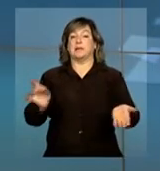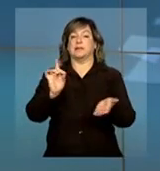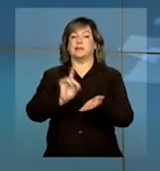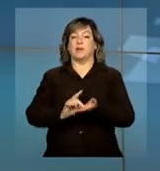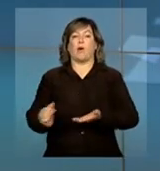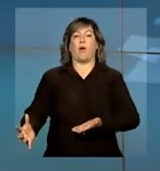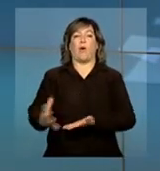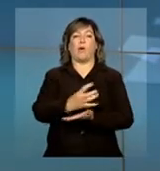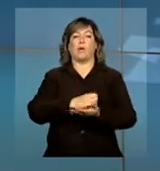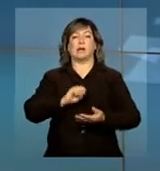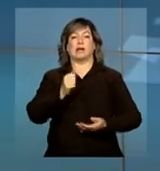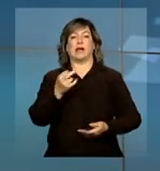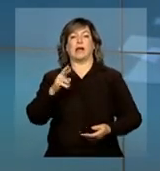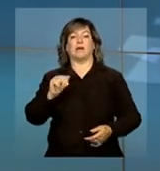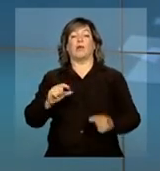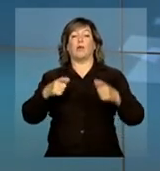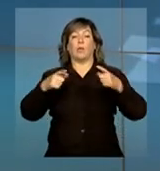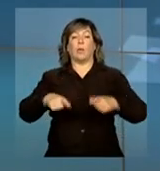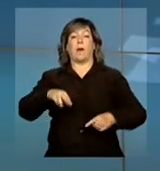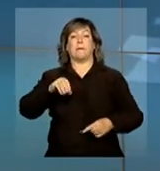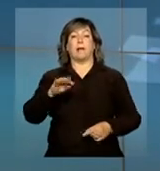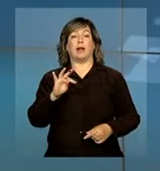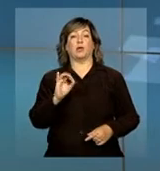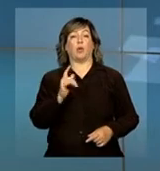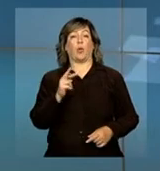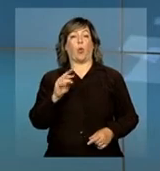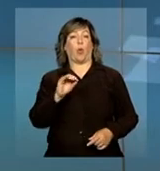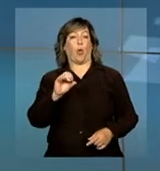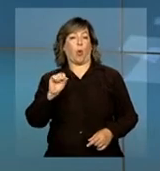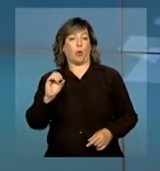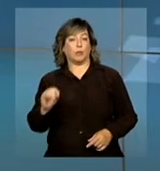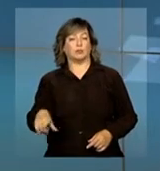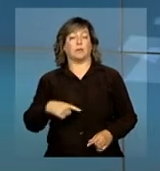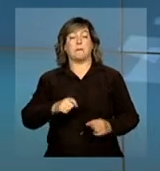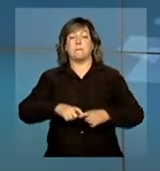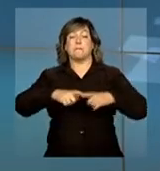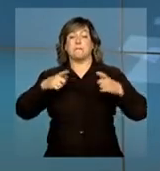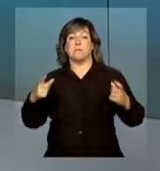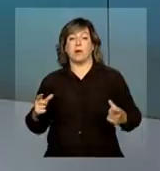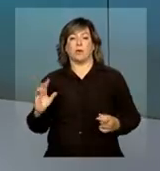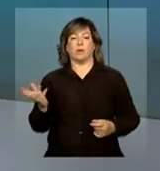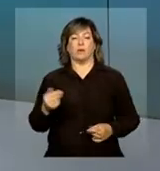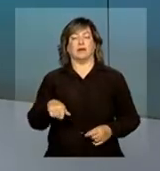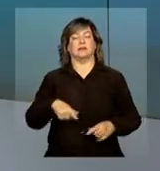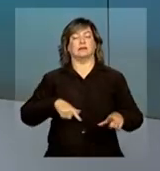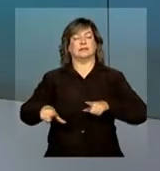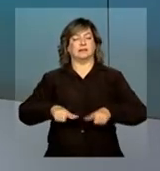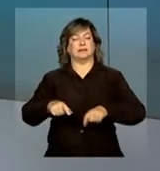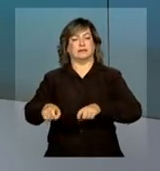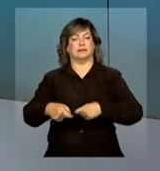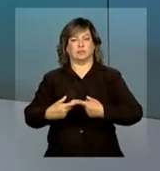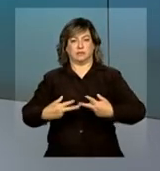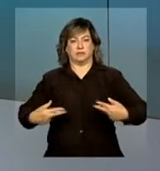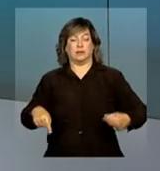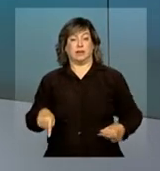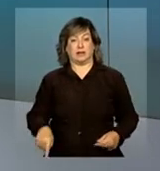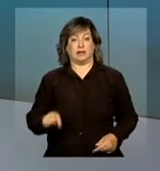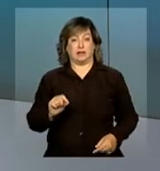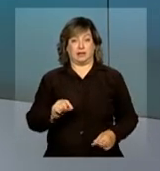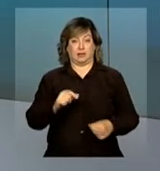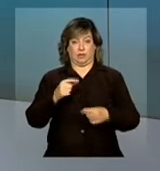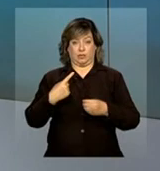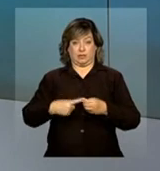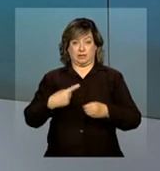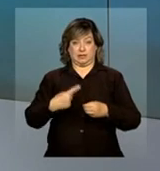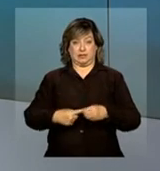da colheita da safra em Mato Grosso, que é o maior produtor de grãos do país. A cidade de Lucas do Rio Verde foi escolhida